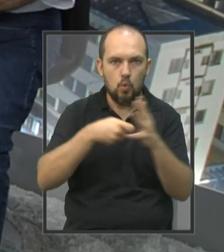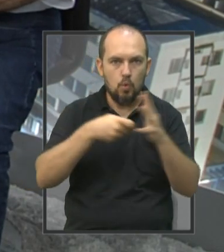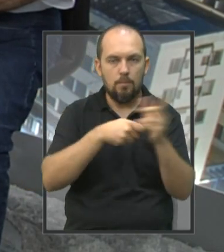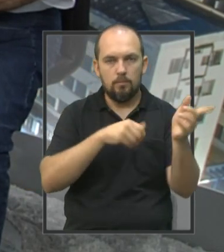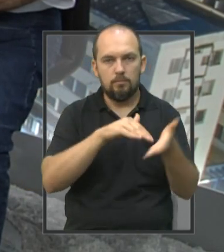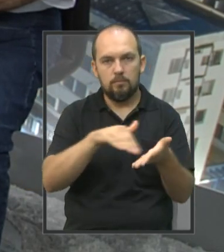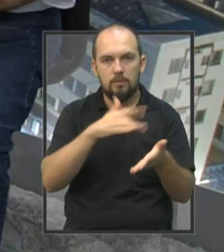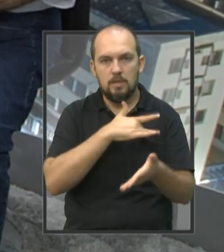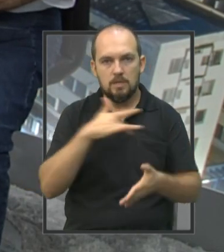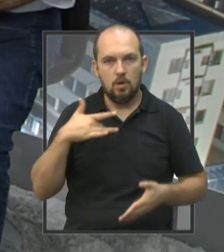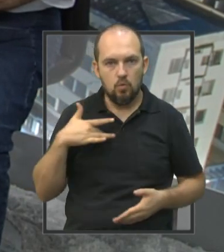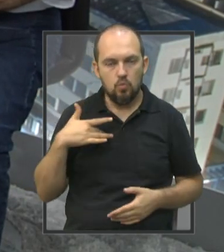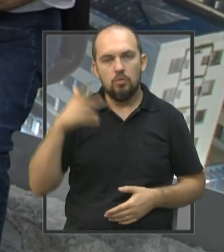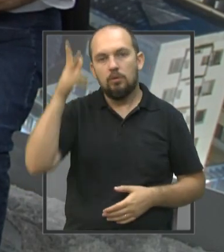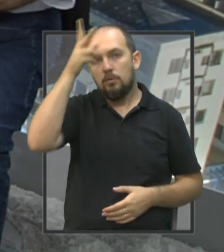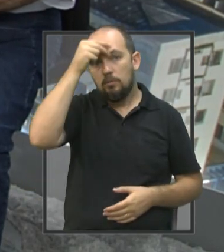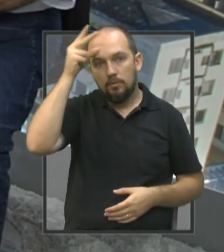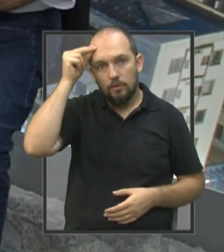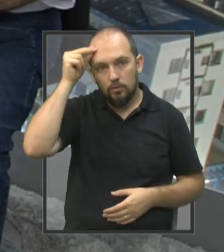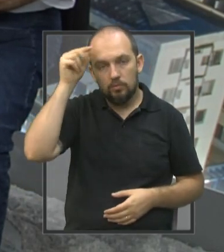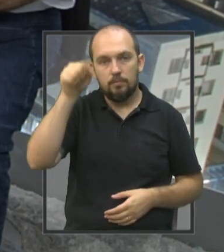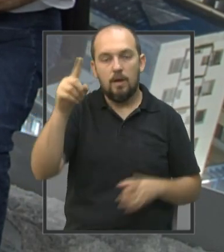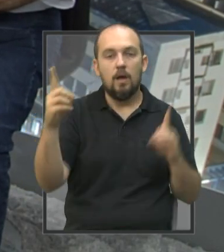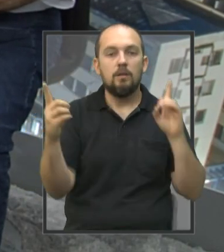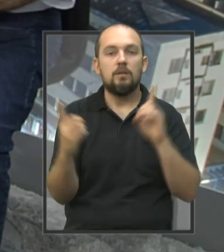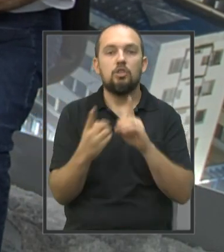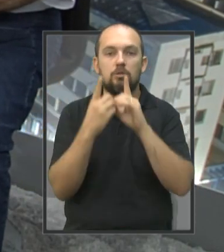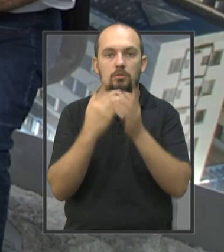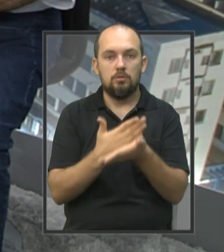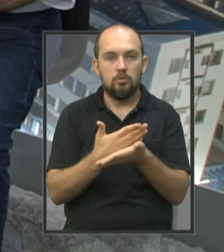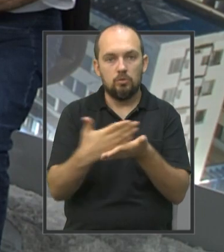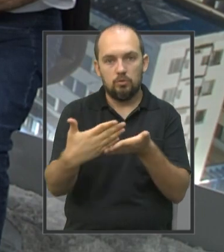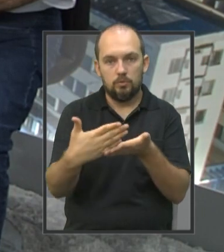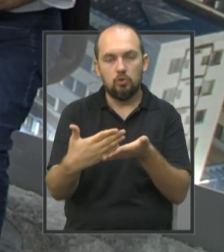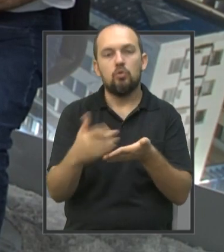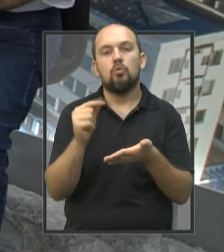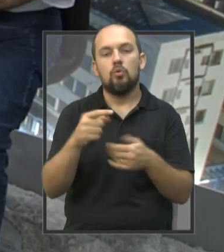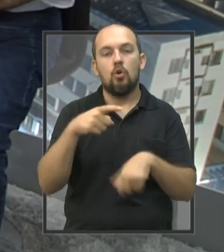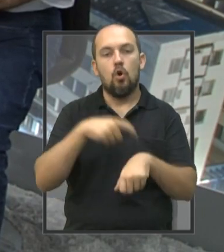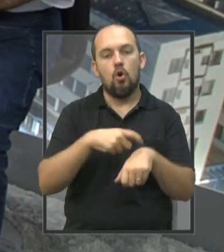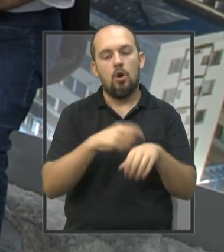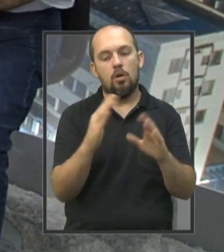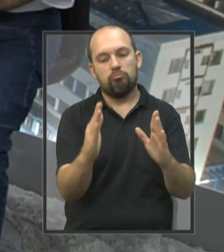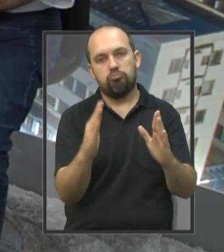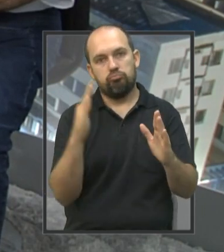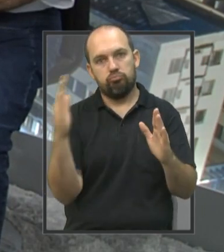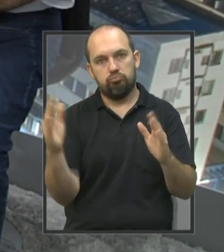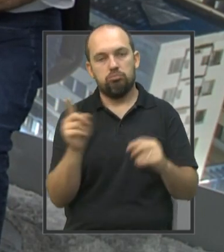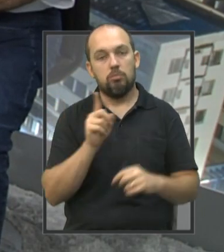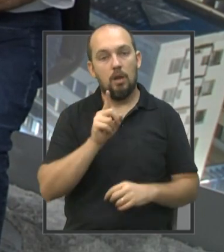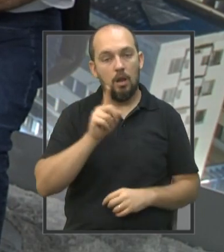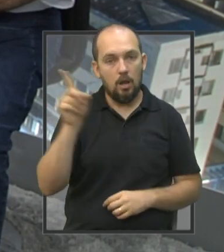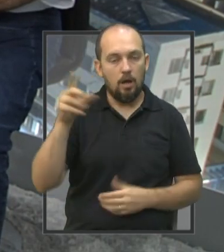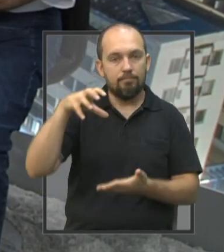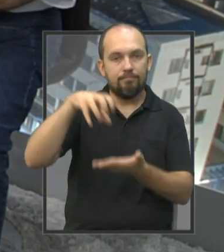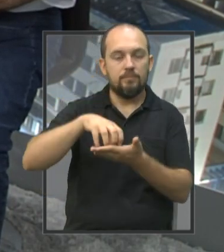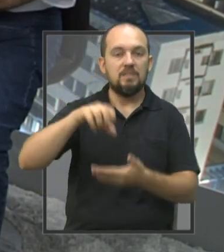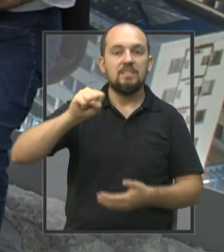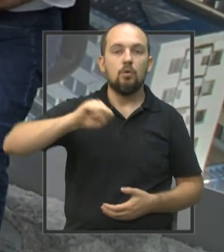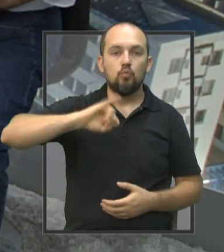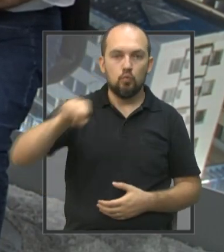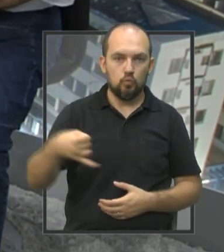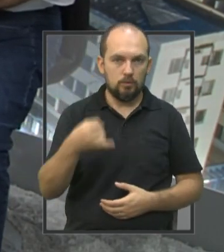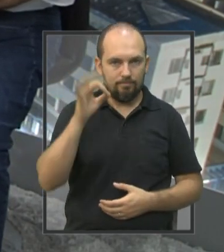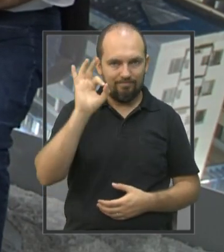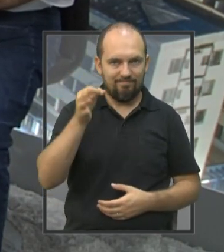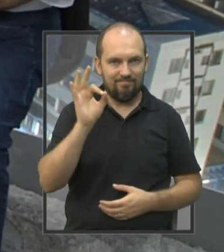de Saúde, a Prefeitura, e esse atendimento está sendo feito em horário estendido ali no São Judas, no